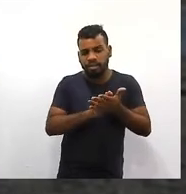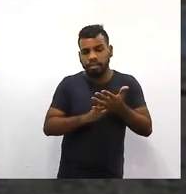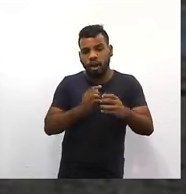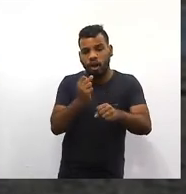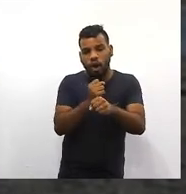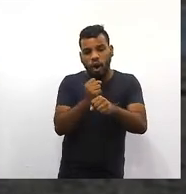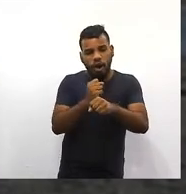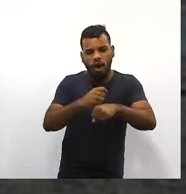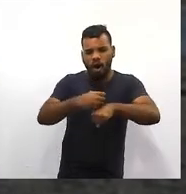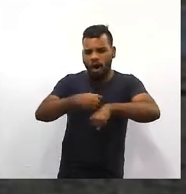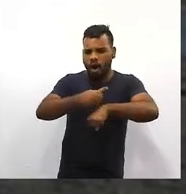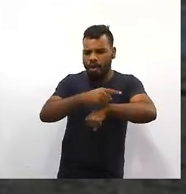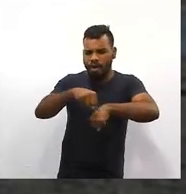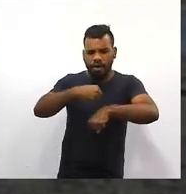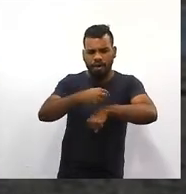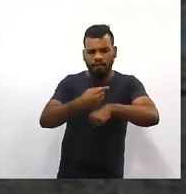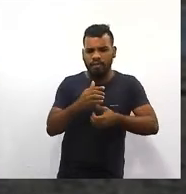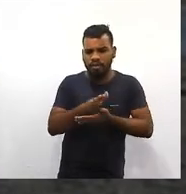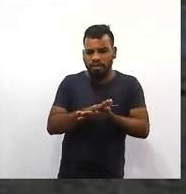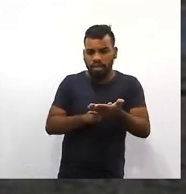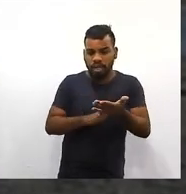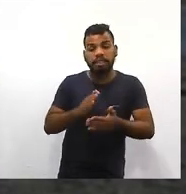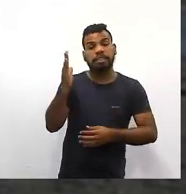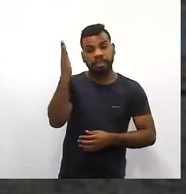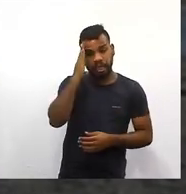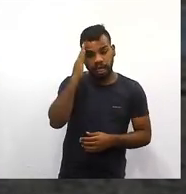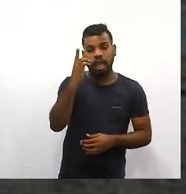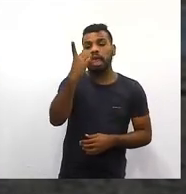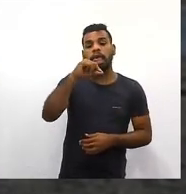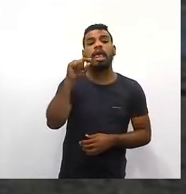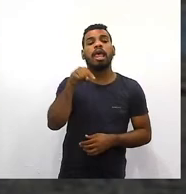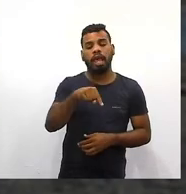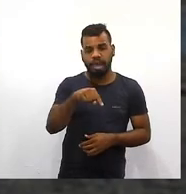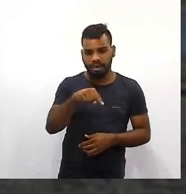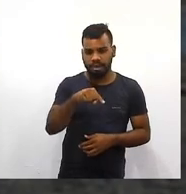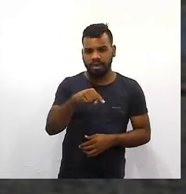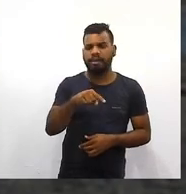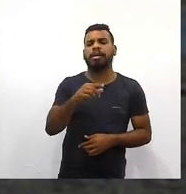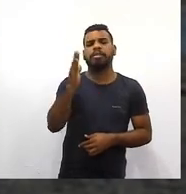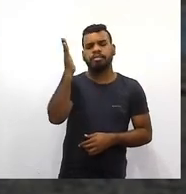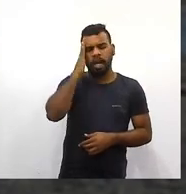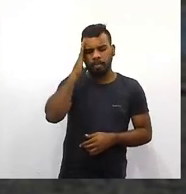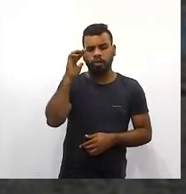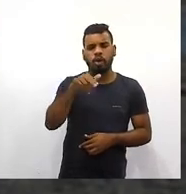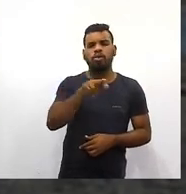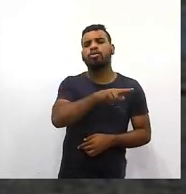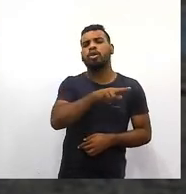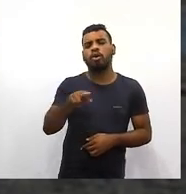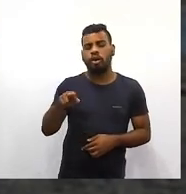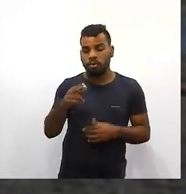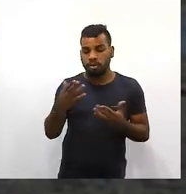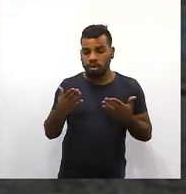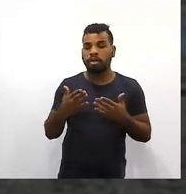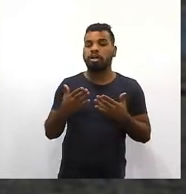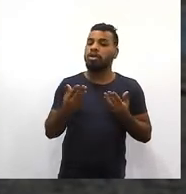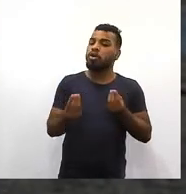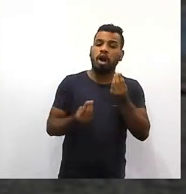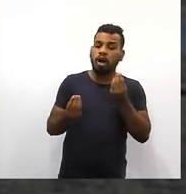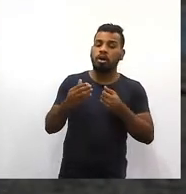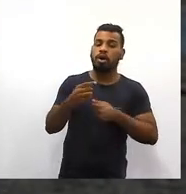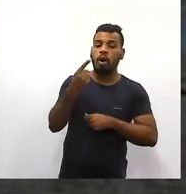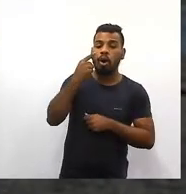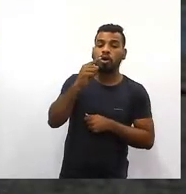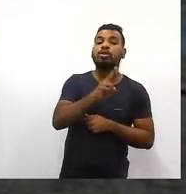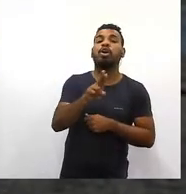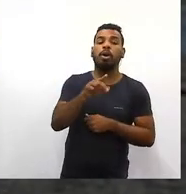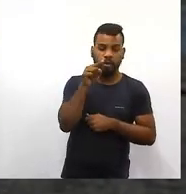viaja a sua morada. E sabeis quem era ele, irmão das almas? Sabeis como ele se chamava? Se chama ou se chamava? Olha o nome